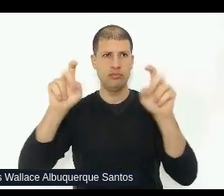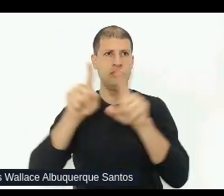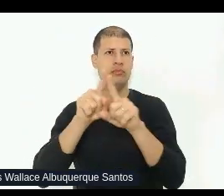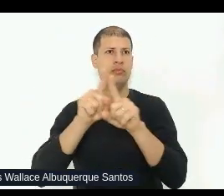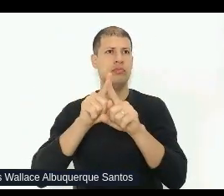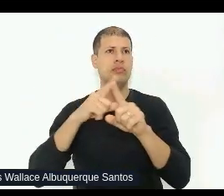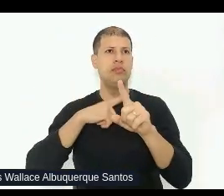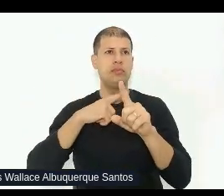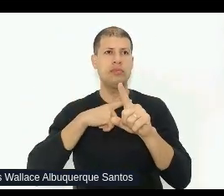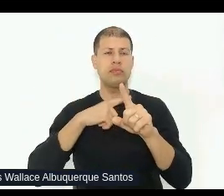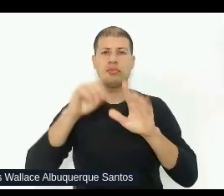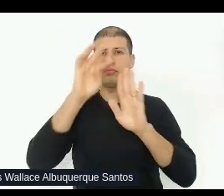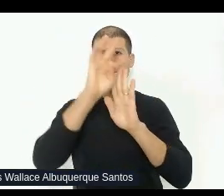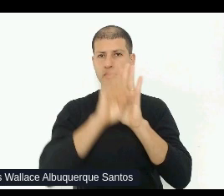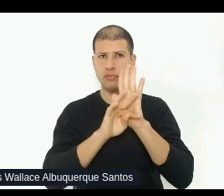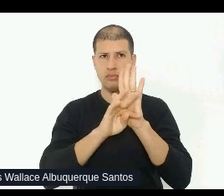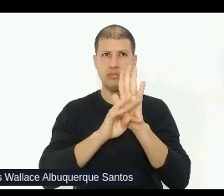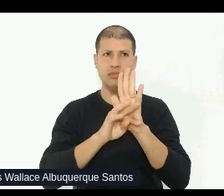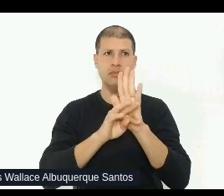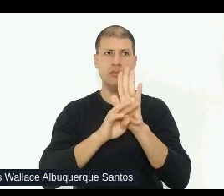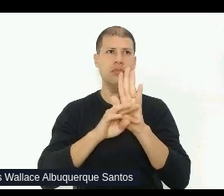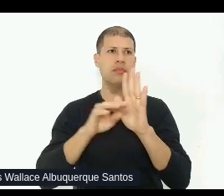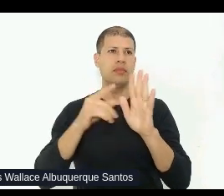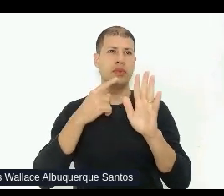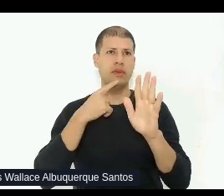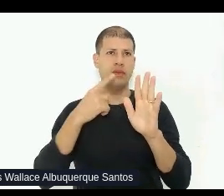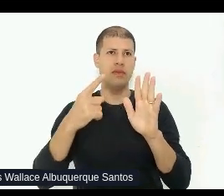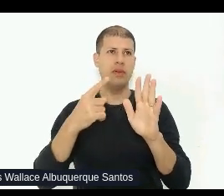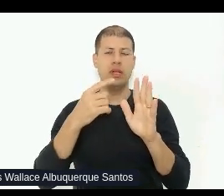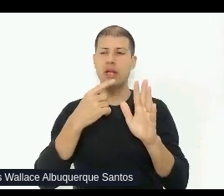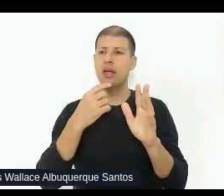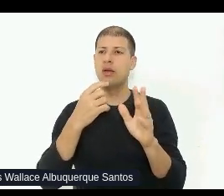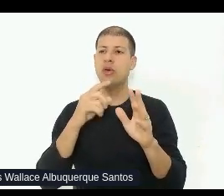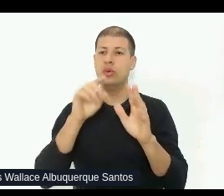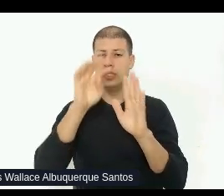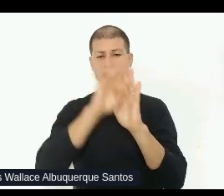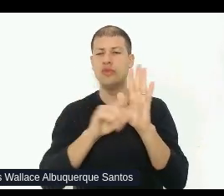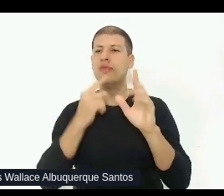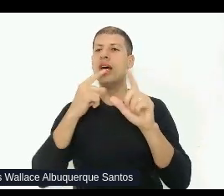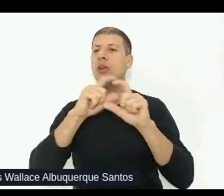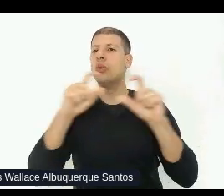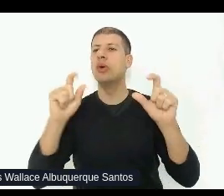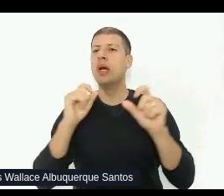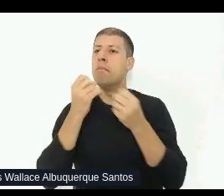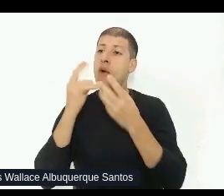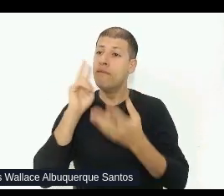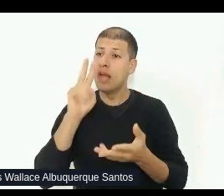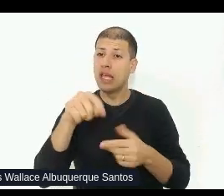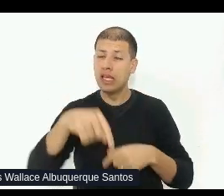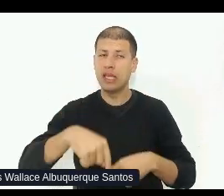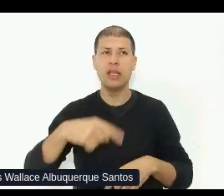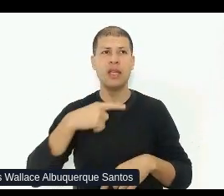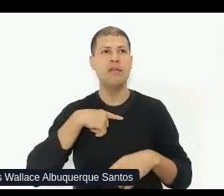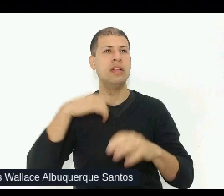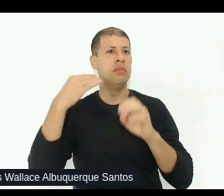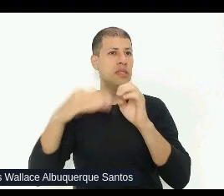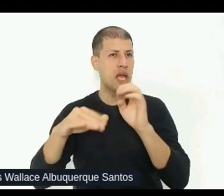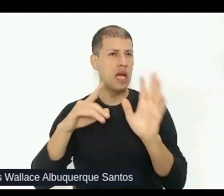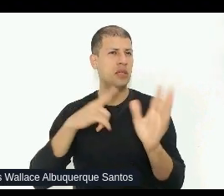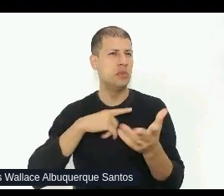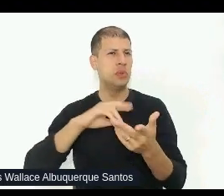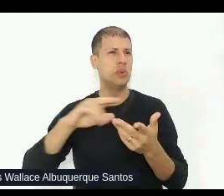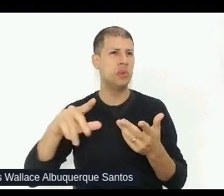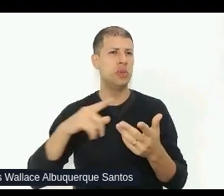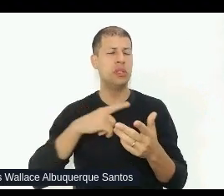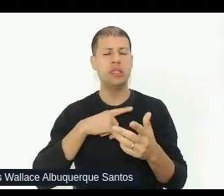o texto, que bom te ver por aqui. Nesse espaço vamos deixar dicas financeiras para você. Aí tem um botão Vamos